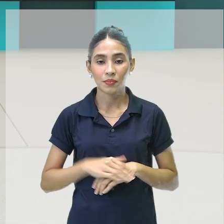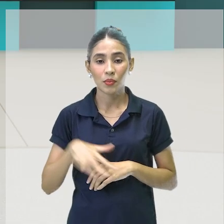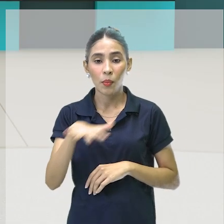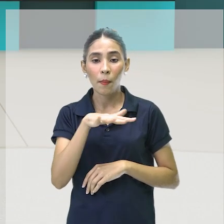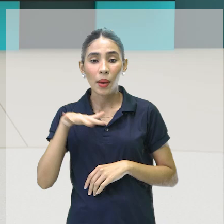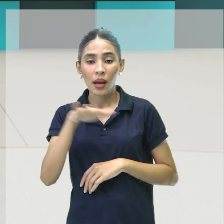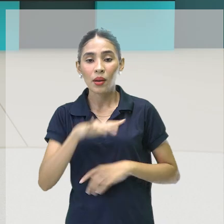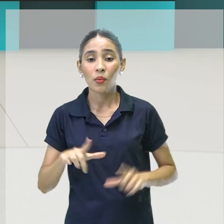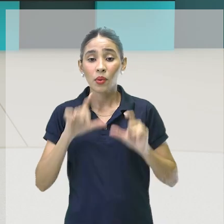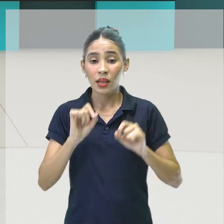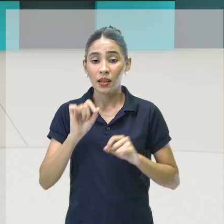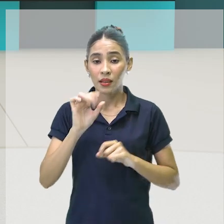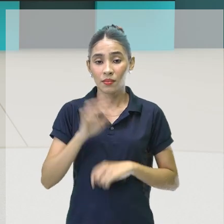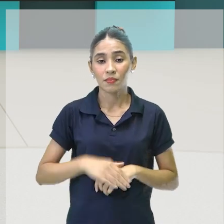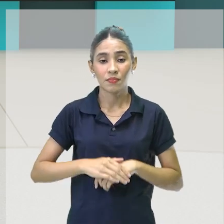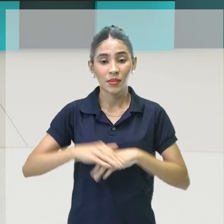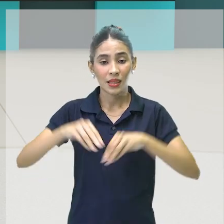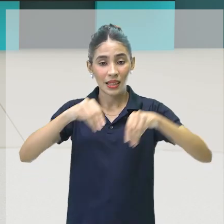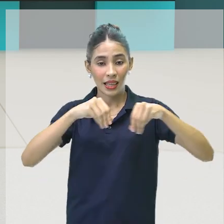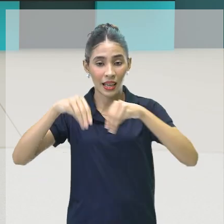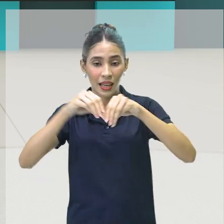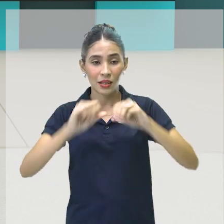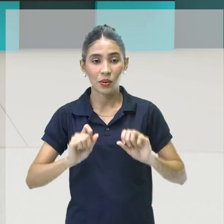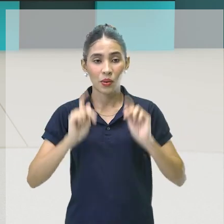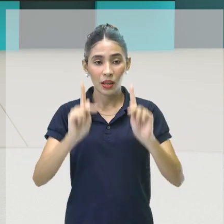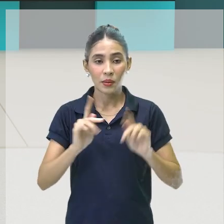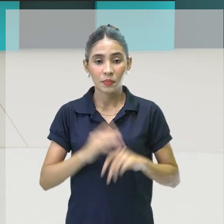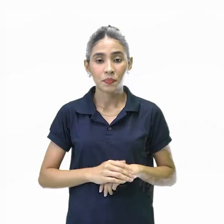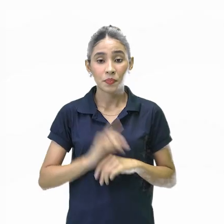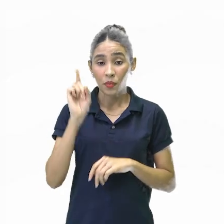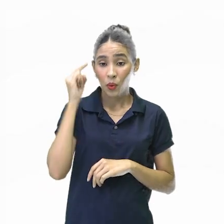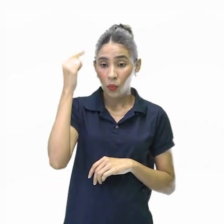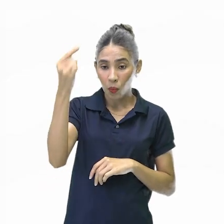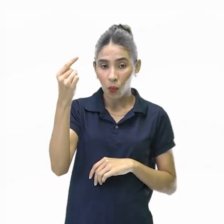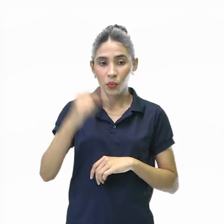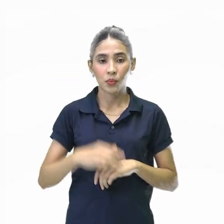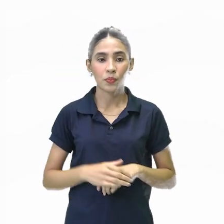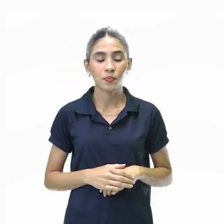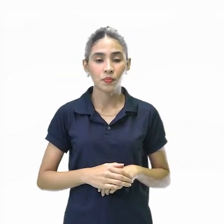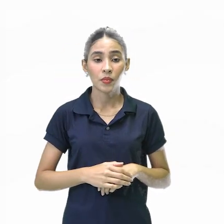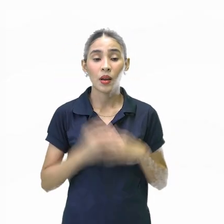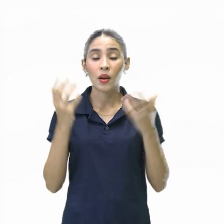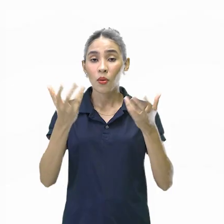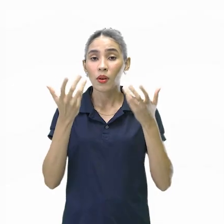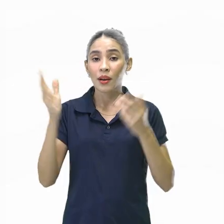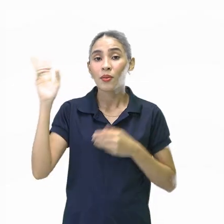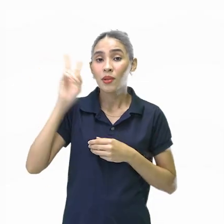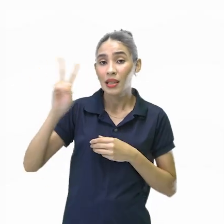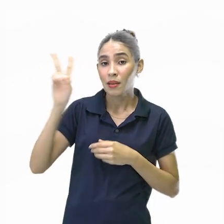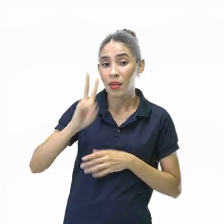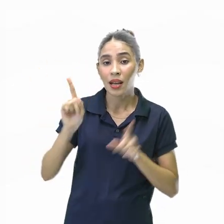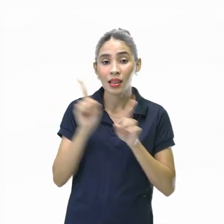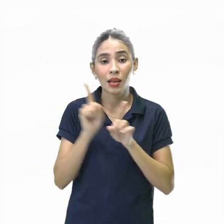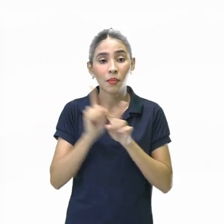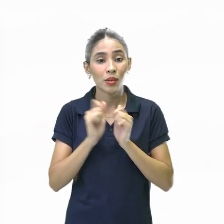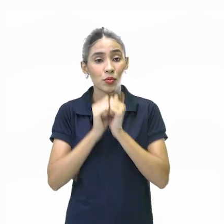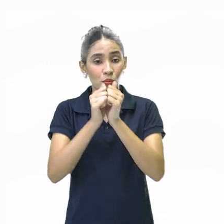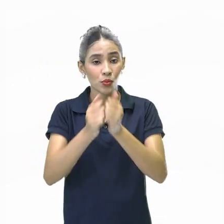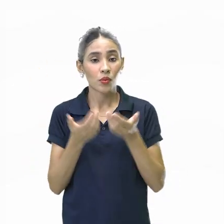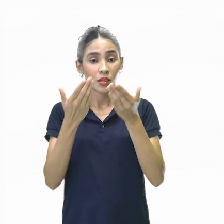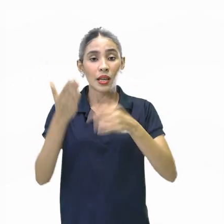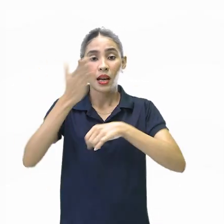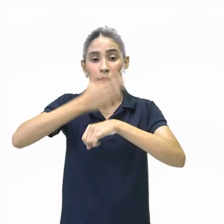quê? Terrestre, certo? Prosseguindo, eu quero relembrar com vocês as